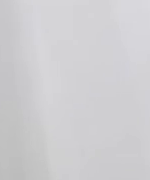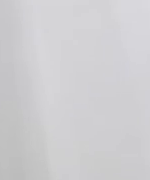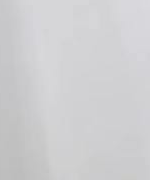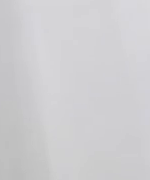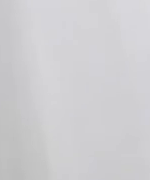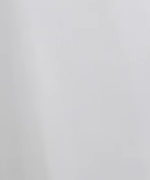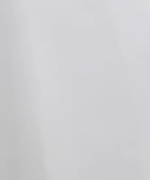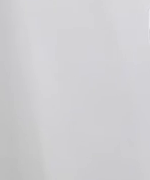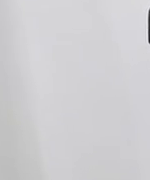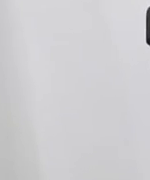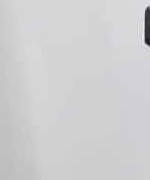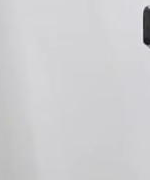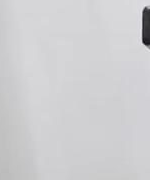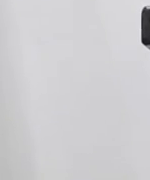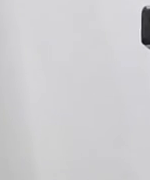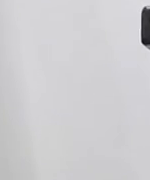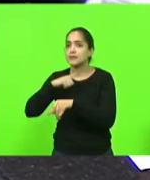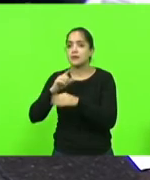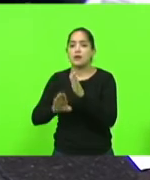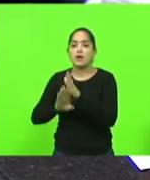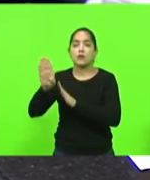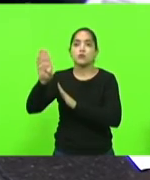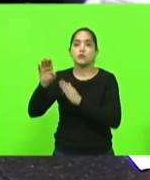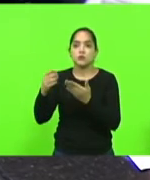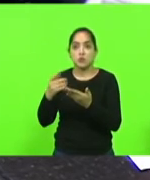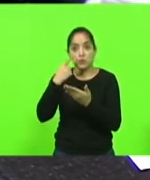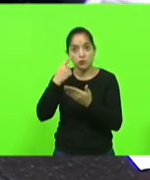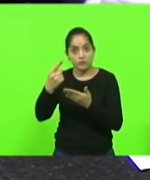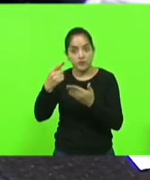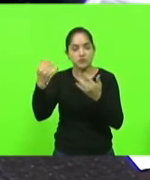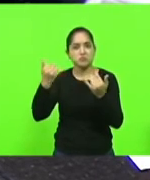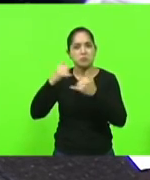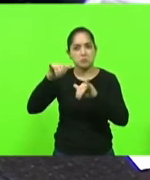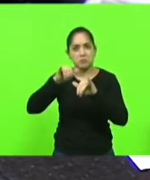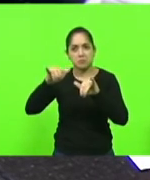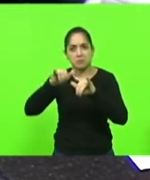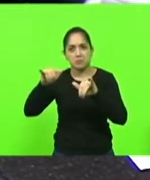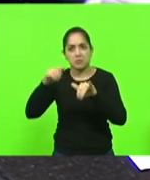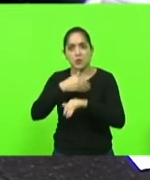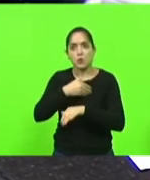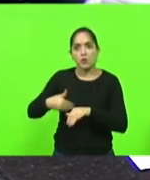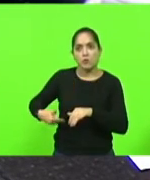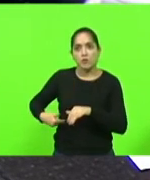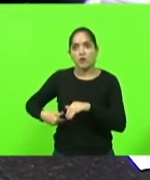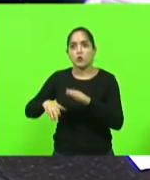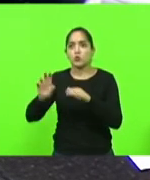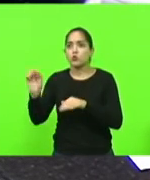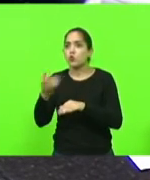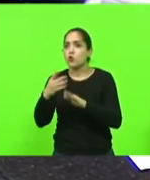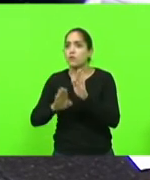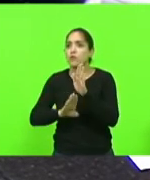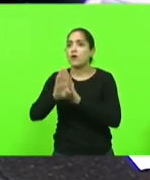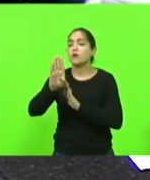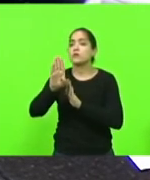enquanto que a maior parte decorre da inflação. Quando vejo uma notícia dessa, de que o governo estabeleceu um novo recorde de arrecadação,